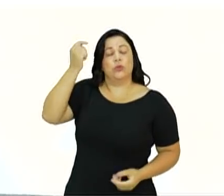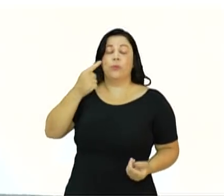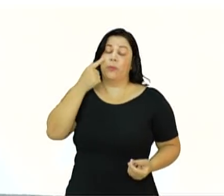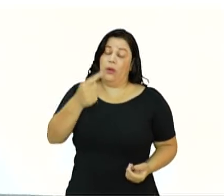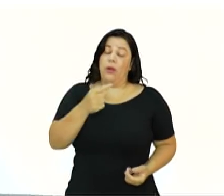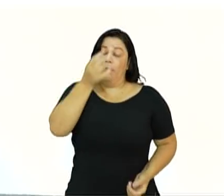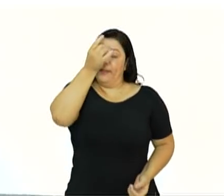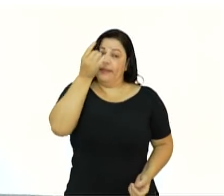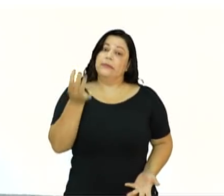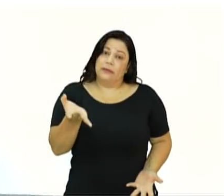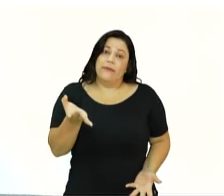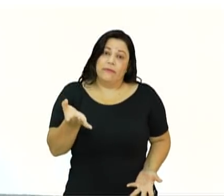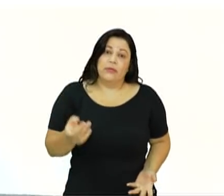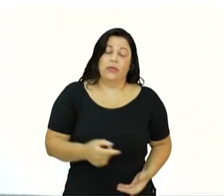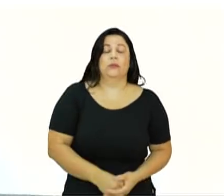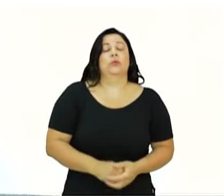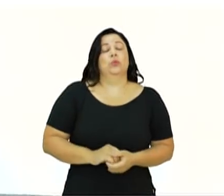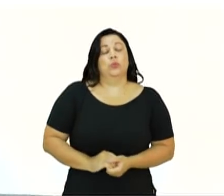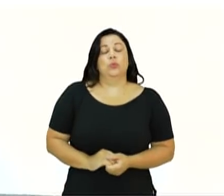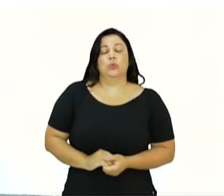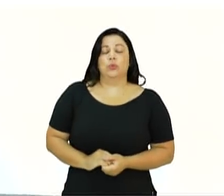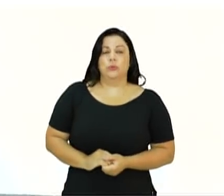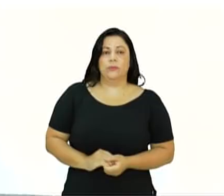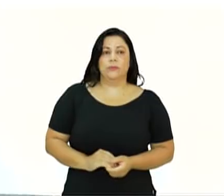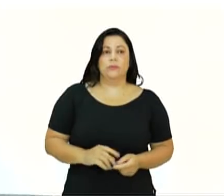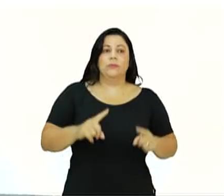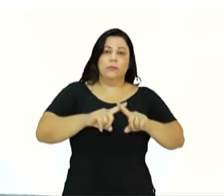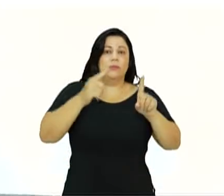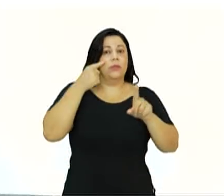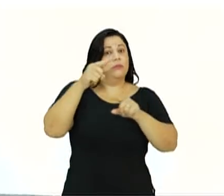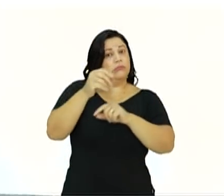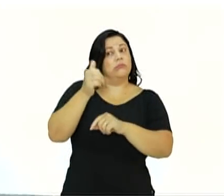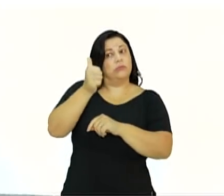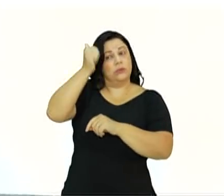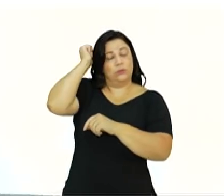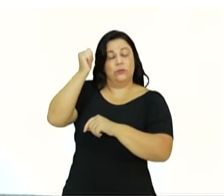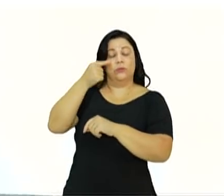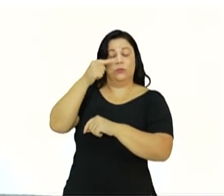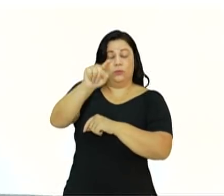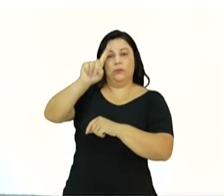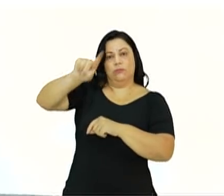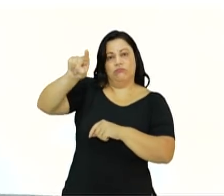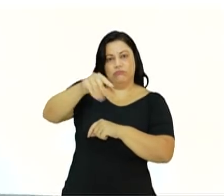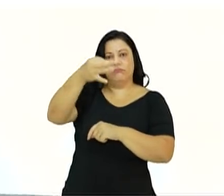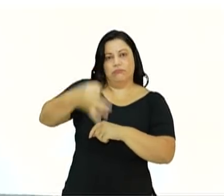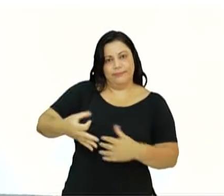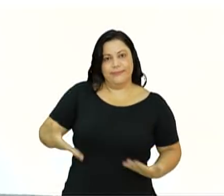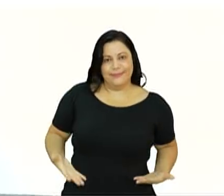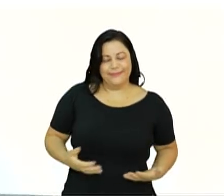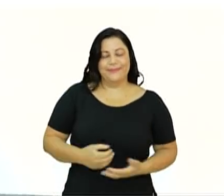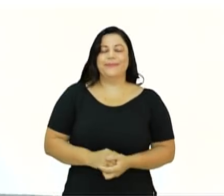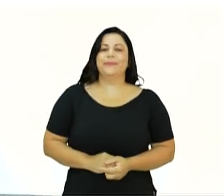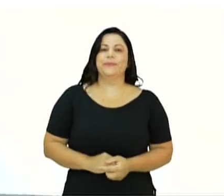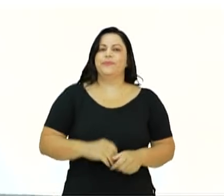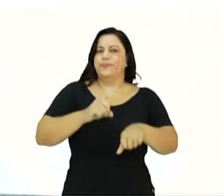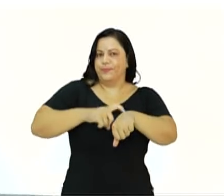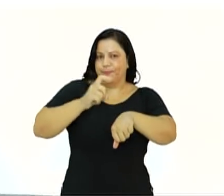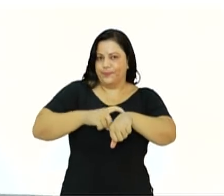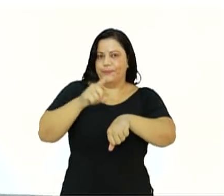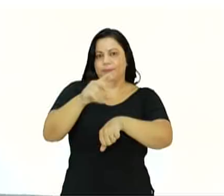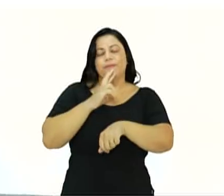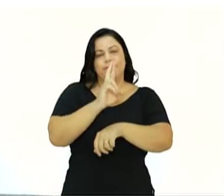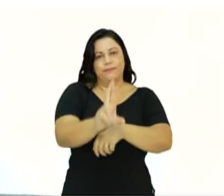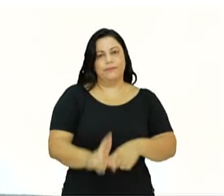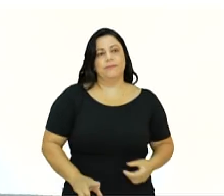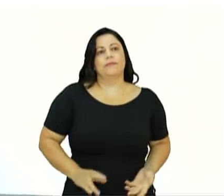bem tranquilinho ali, a gente está falando direto, é bem tranquilo. Se caísse isso aqui no vestibular, você mataria essa questão facilmente, tá bom? Mais um tempinho para você